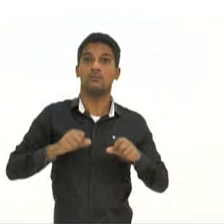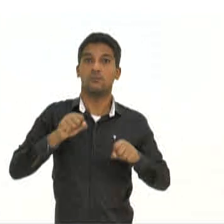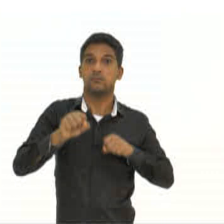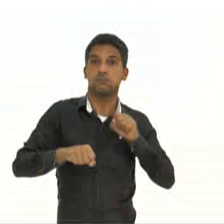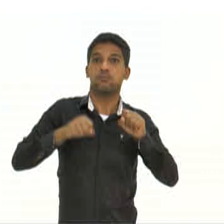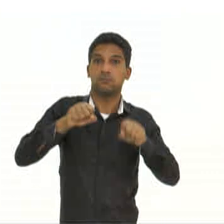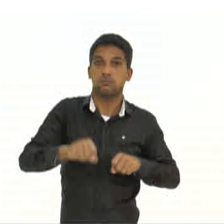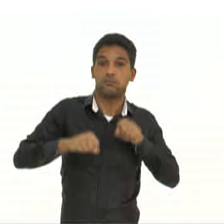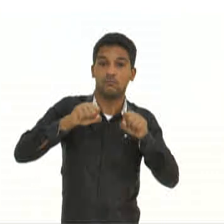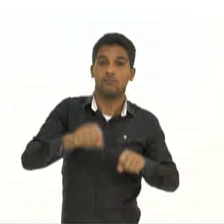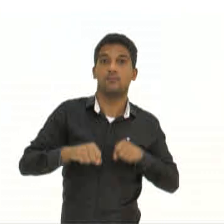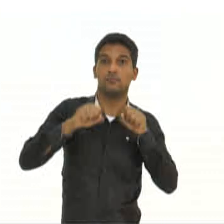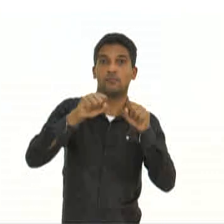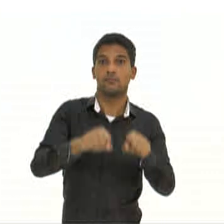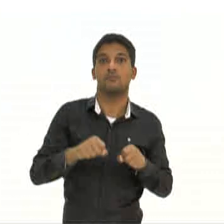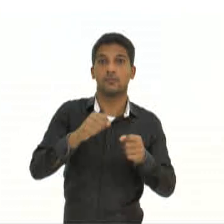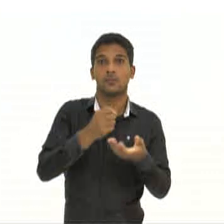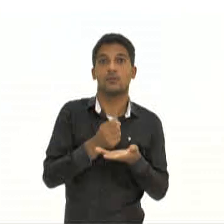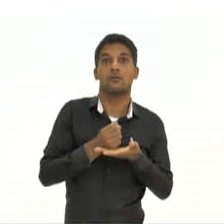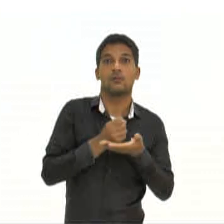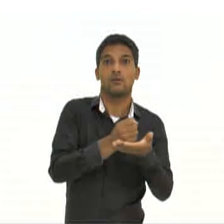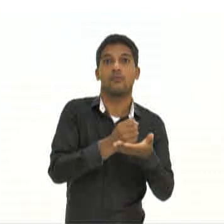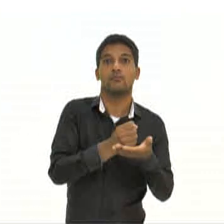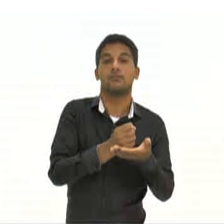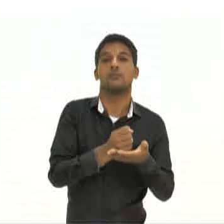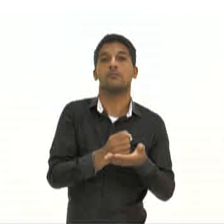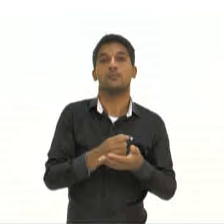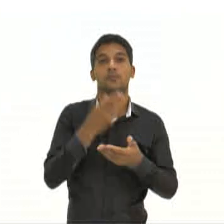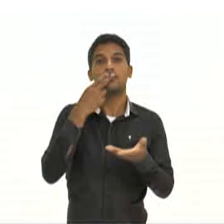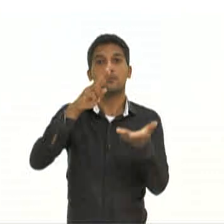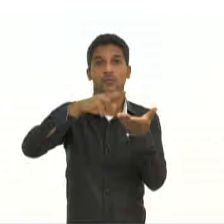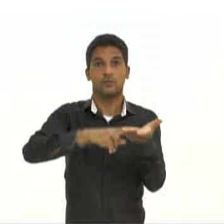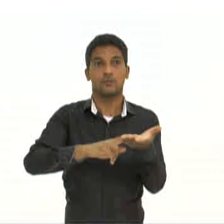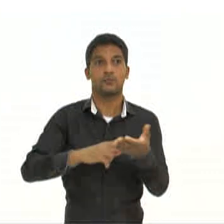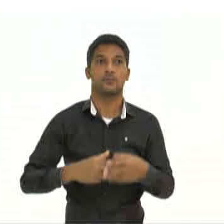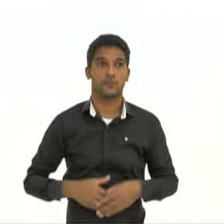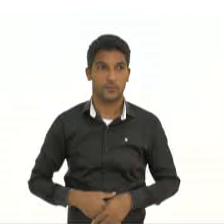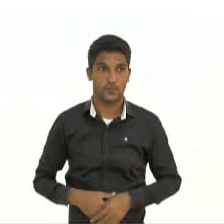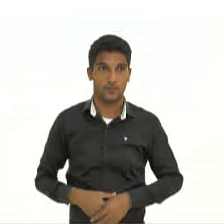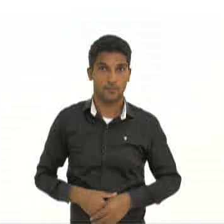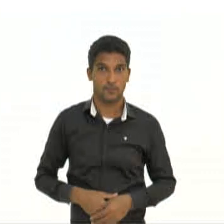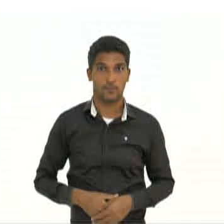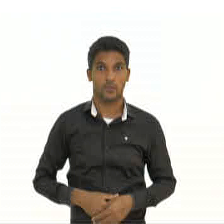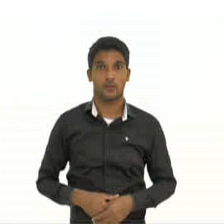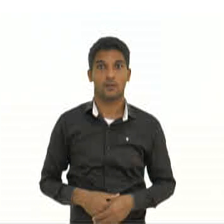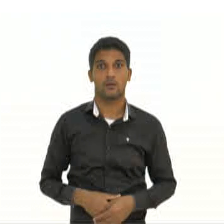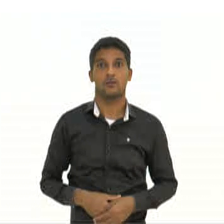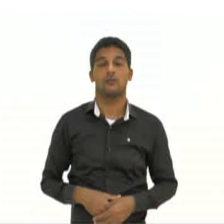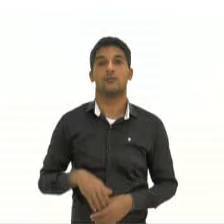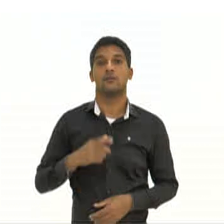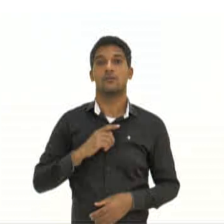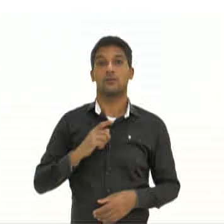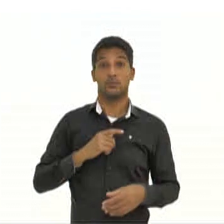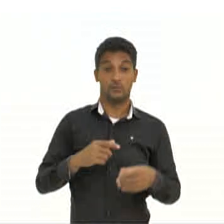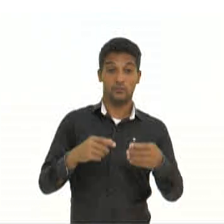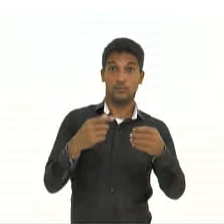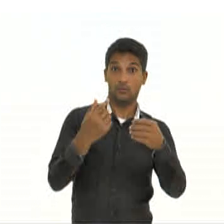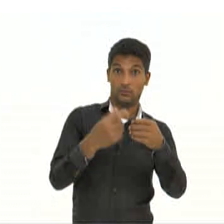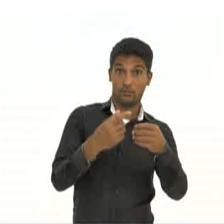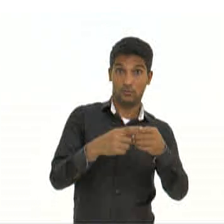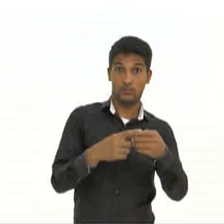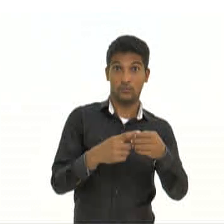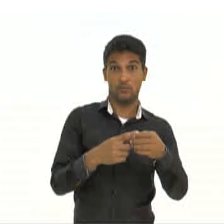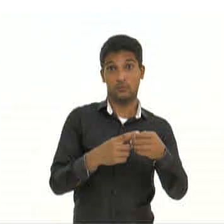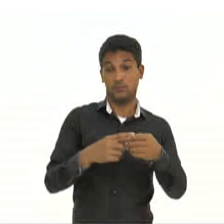correspondências. Era o famoso Pony Express. Para cumprir toda a rota de Missouri até Califórnia,